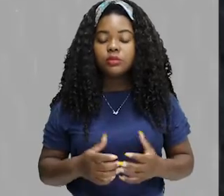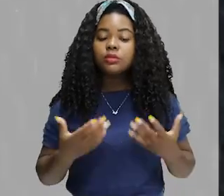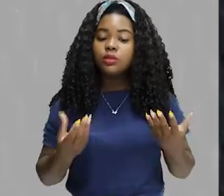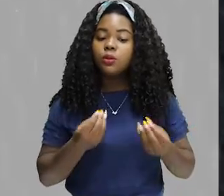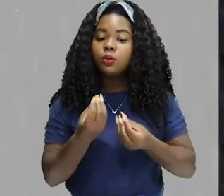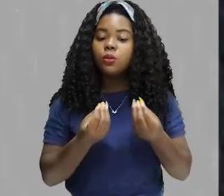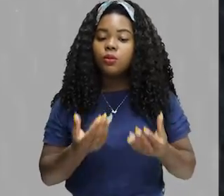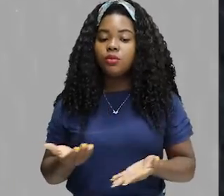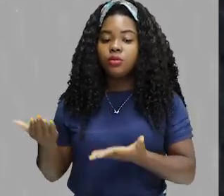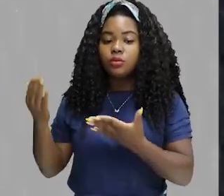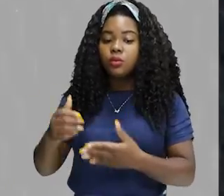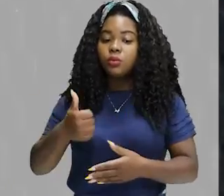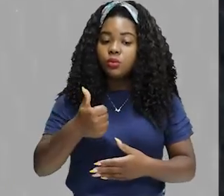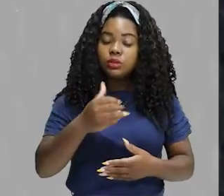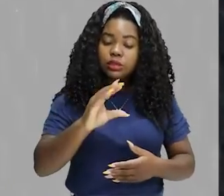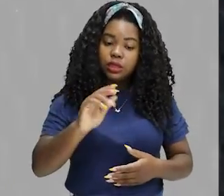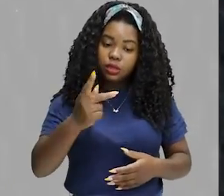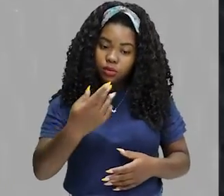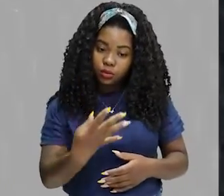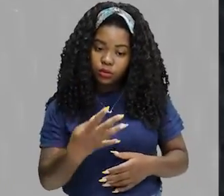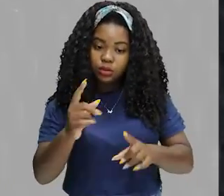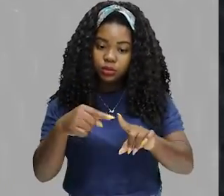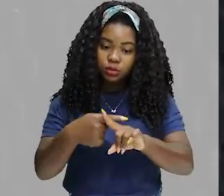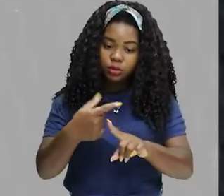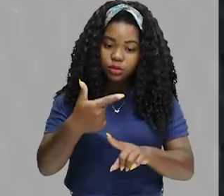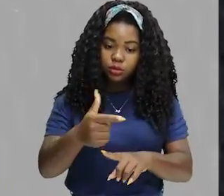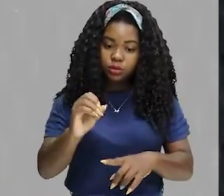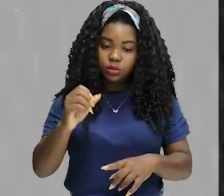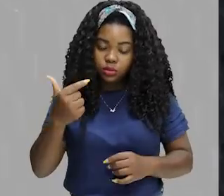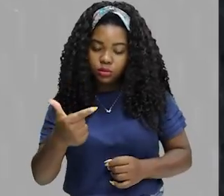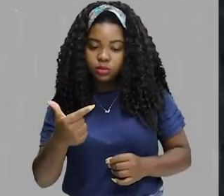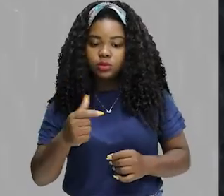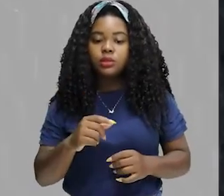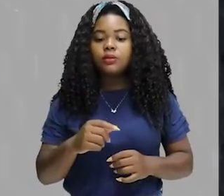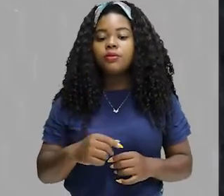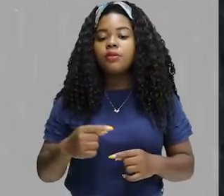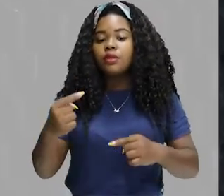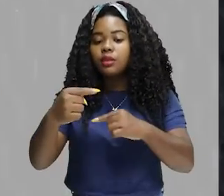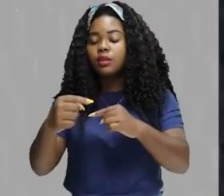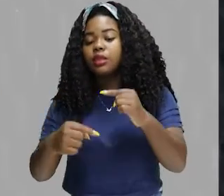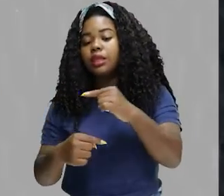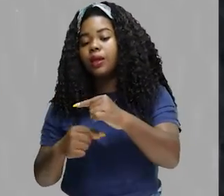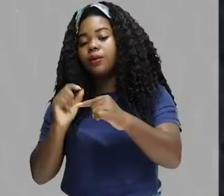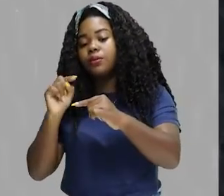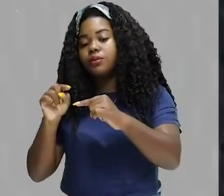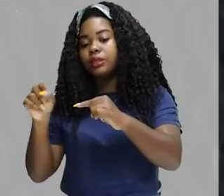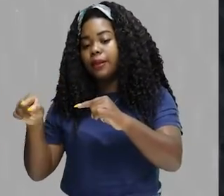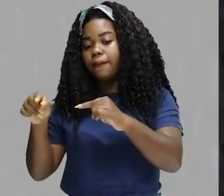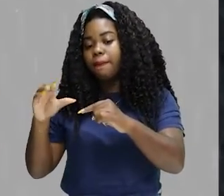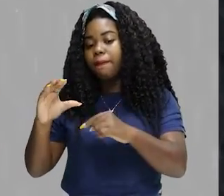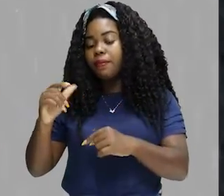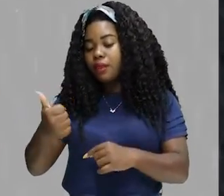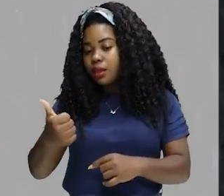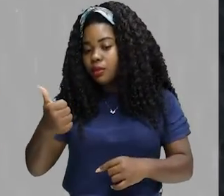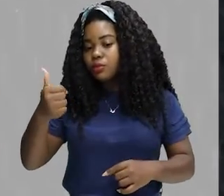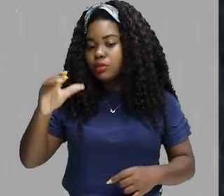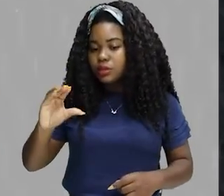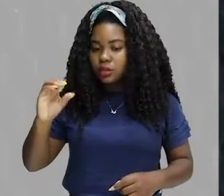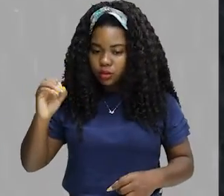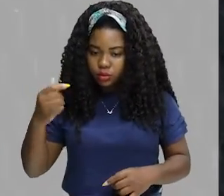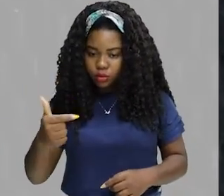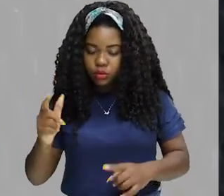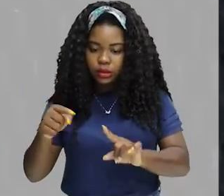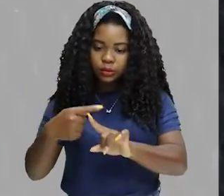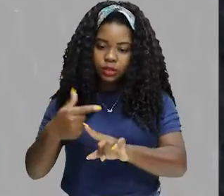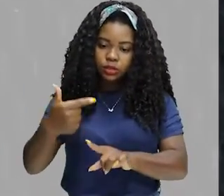ó, 1CH4 mais 2O2, gerando CO2, 1 de CO2